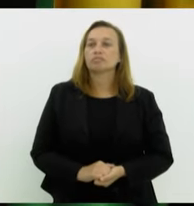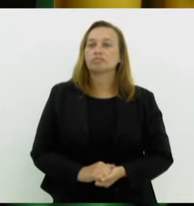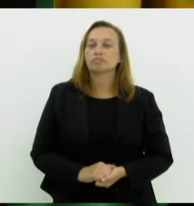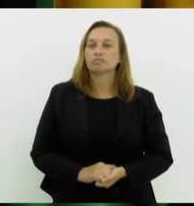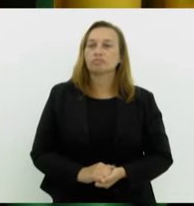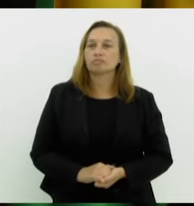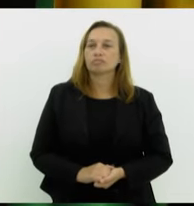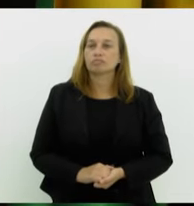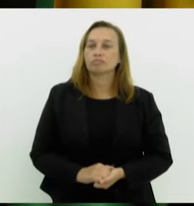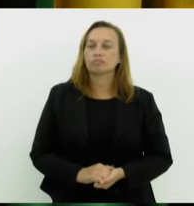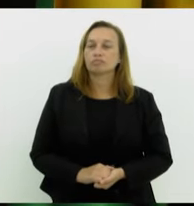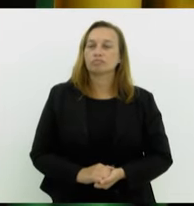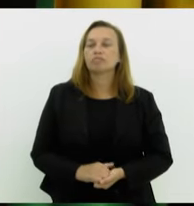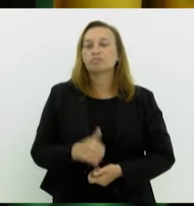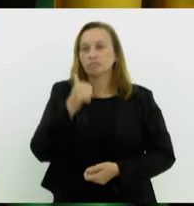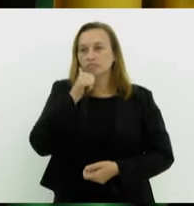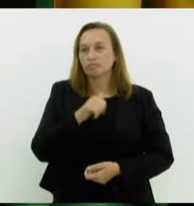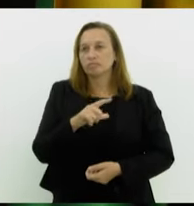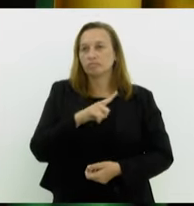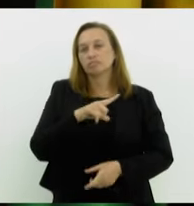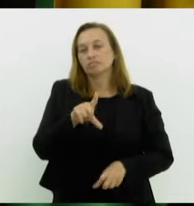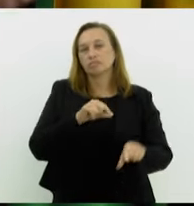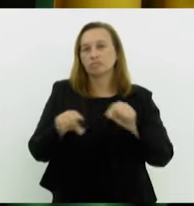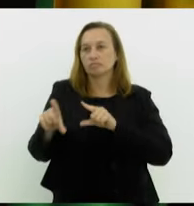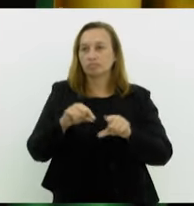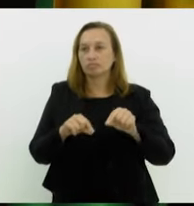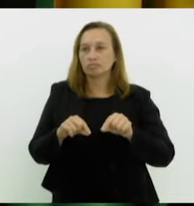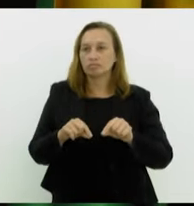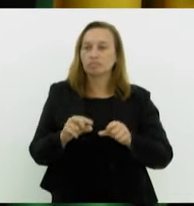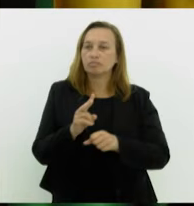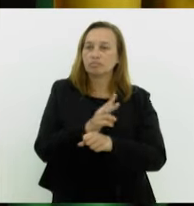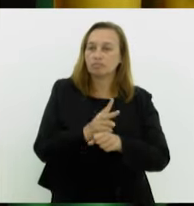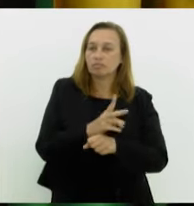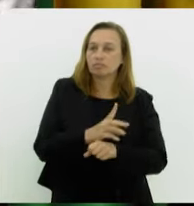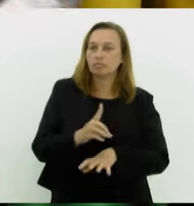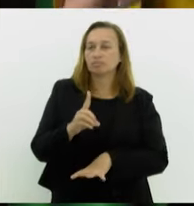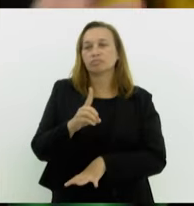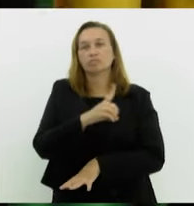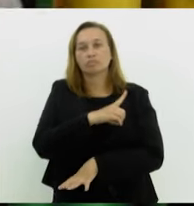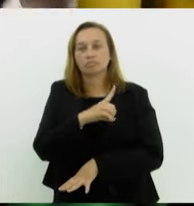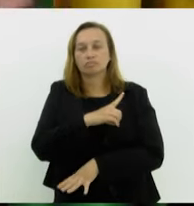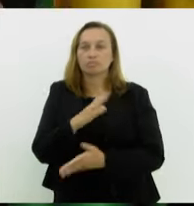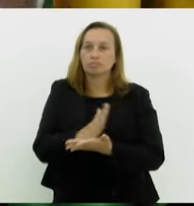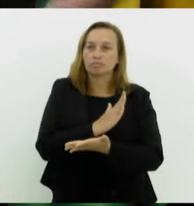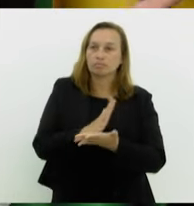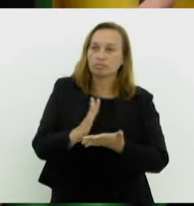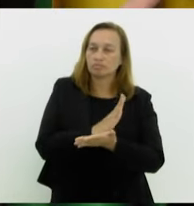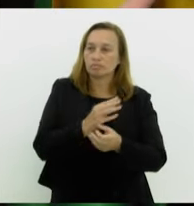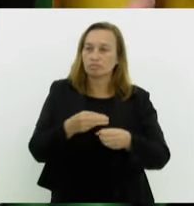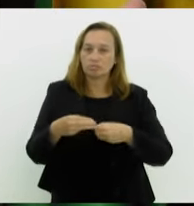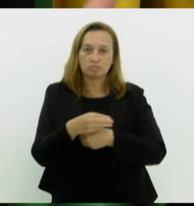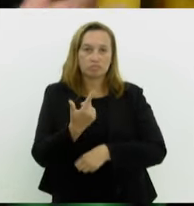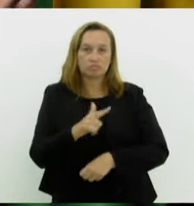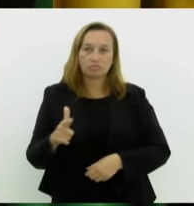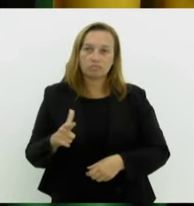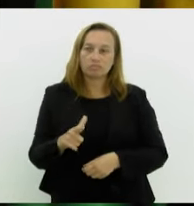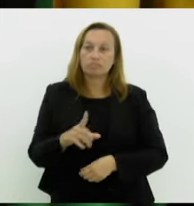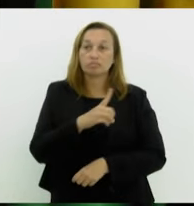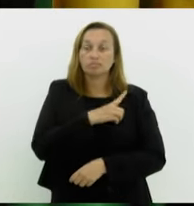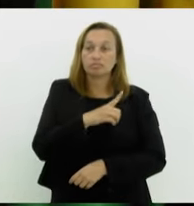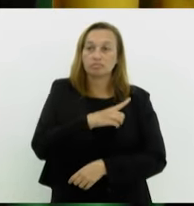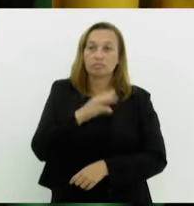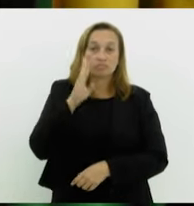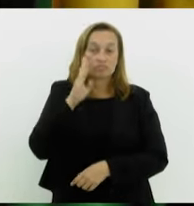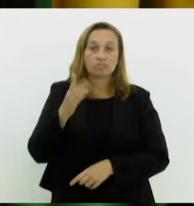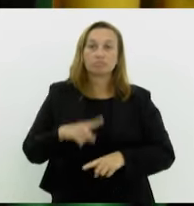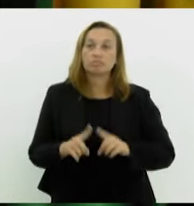dizer que a mulher tem a opção de procurar uma delegacia muitas vezes o município naquela região não tem uma delegacia especializada mas